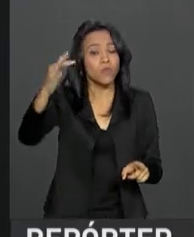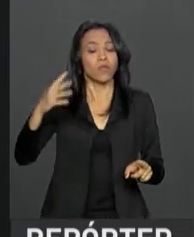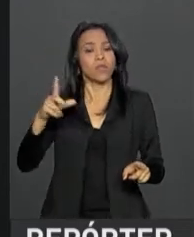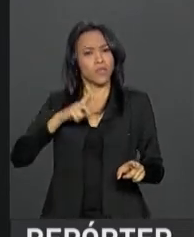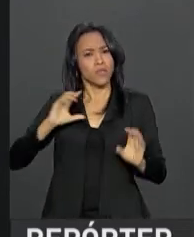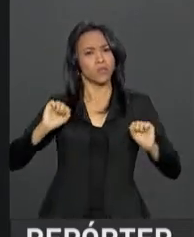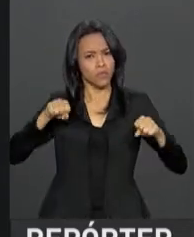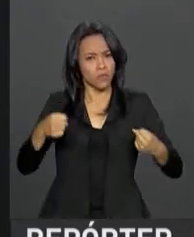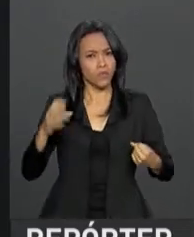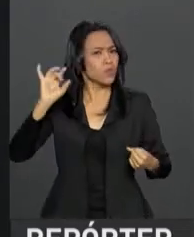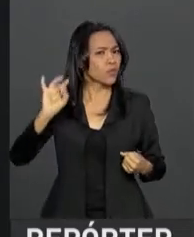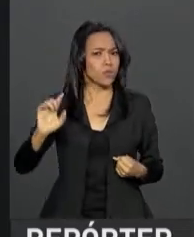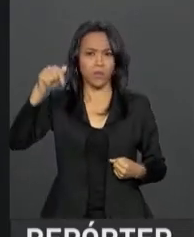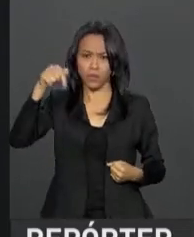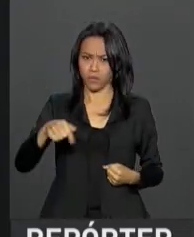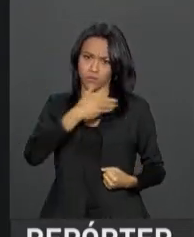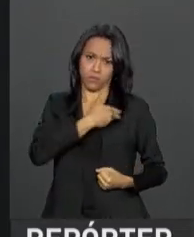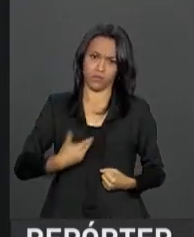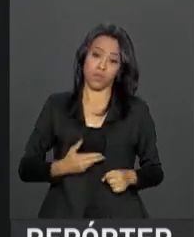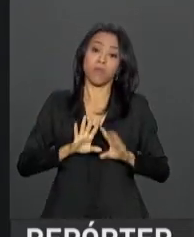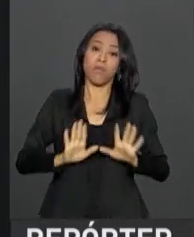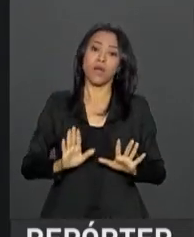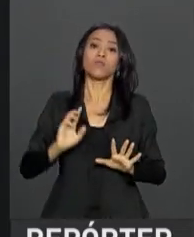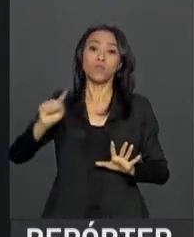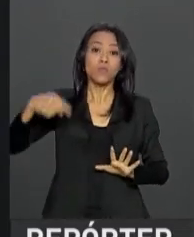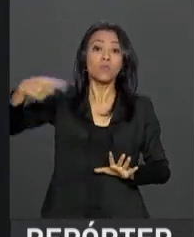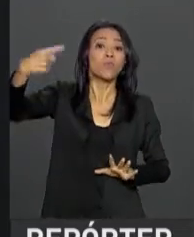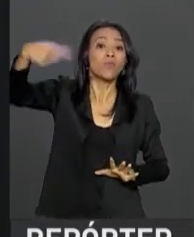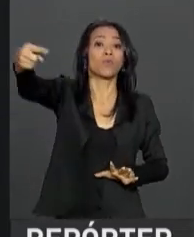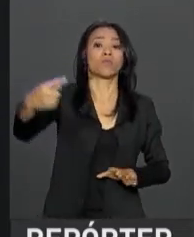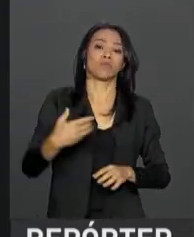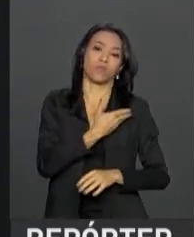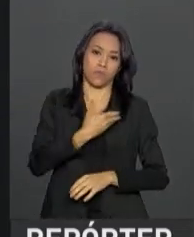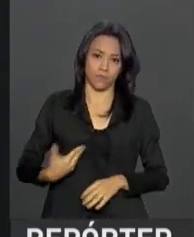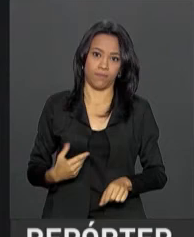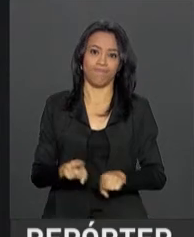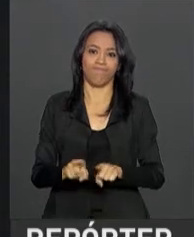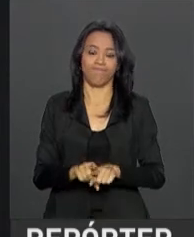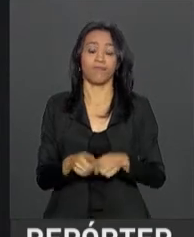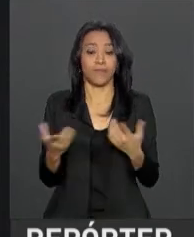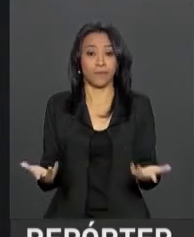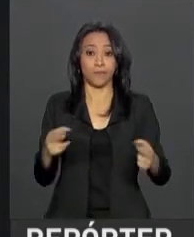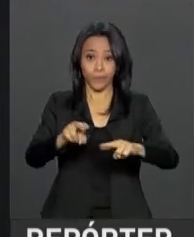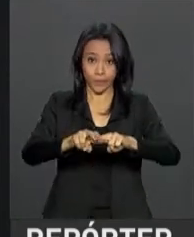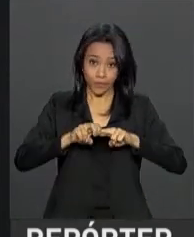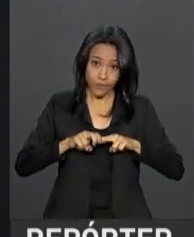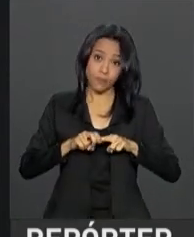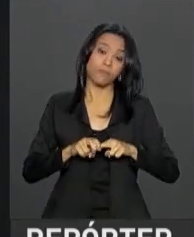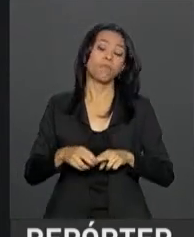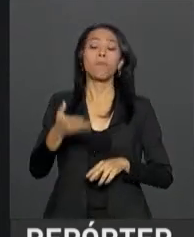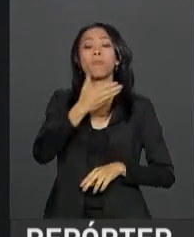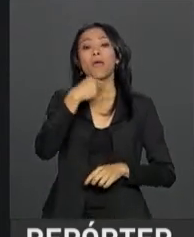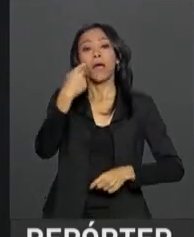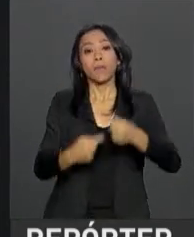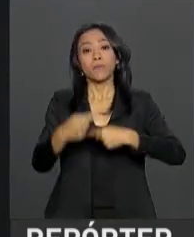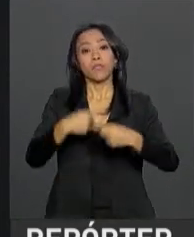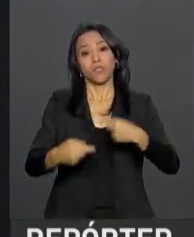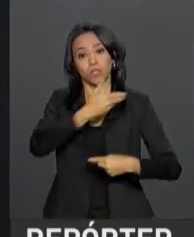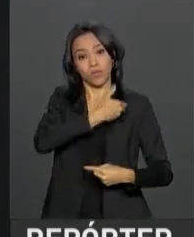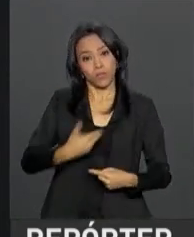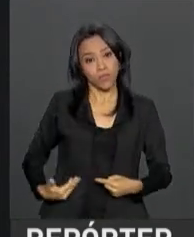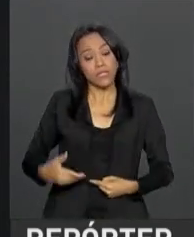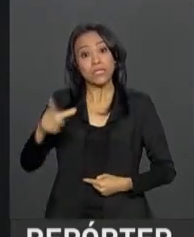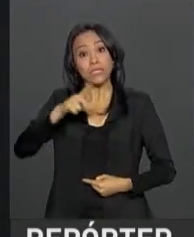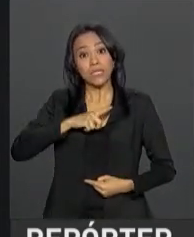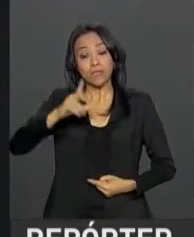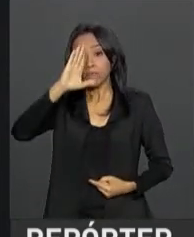desse governo mas também dos próximos governos por isso a política de governança pública ganhou destaque